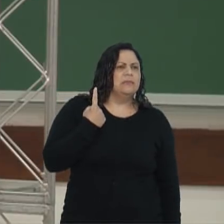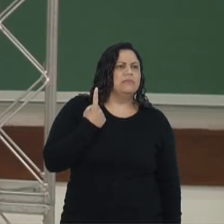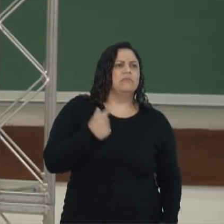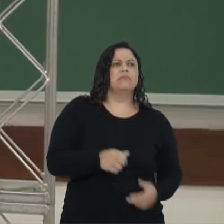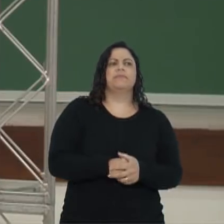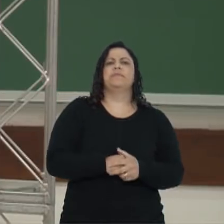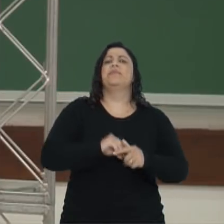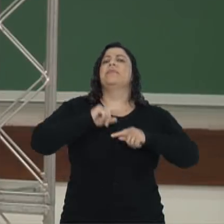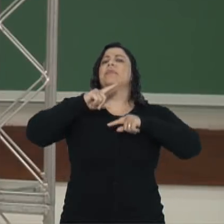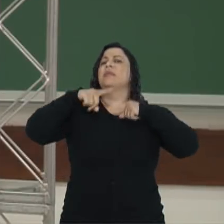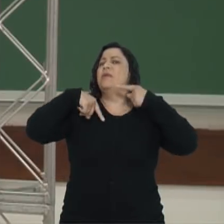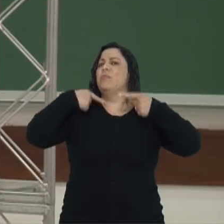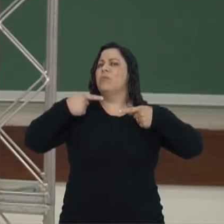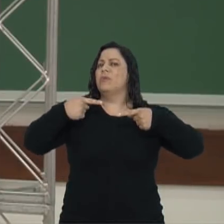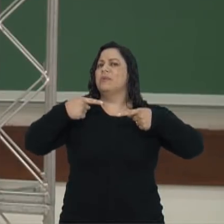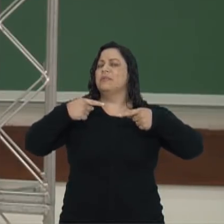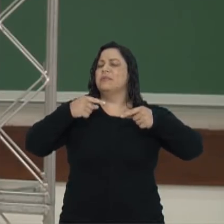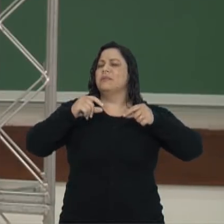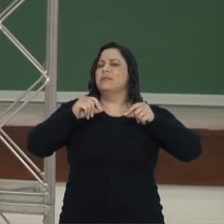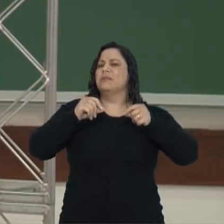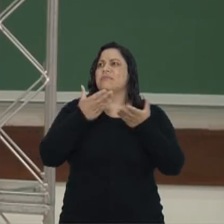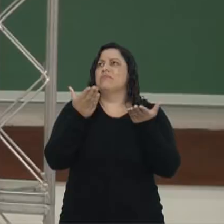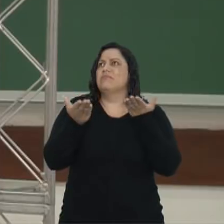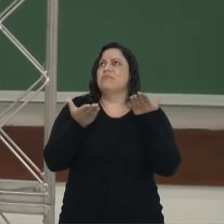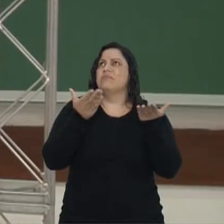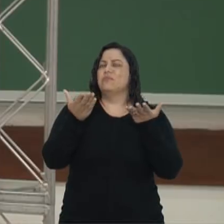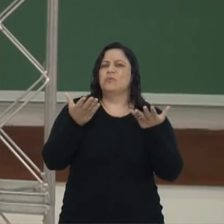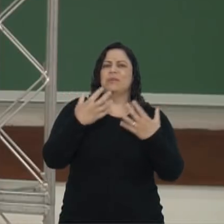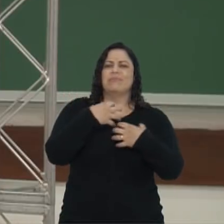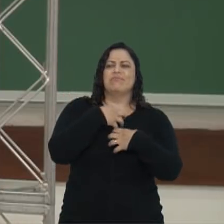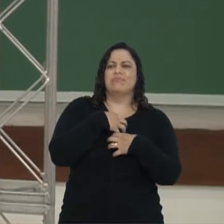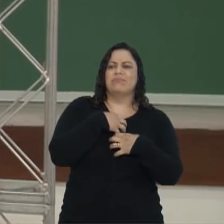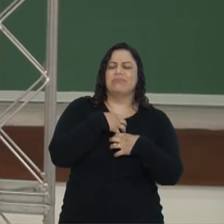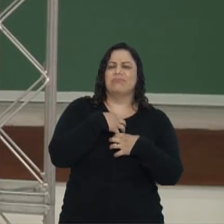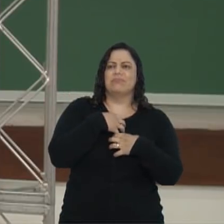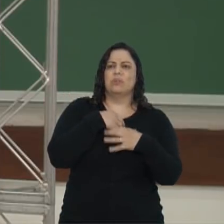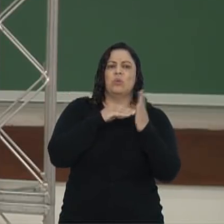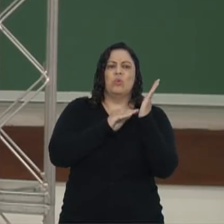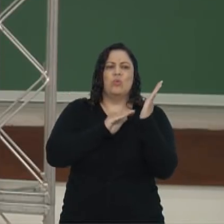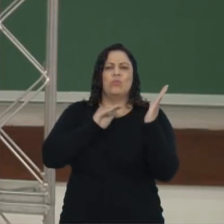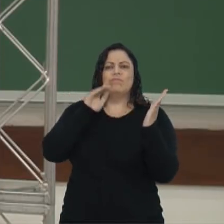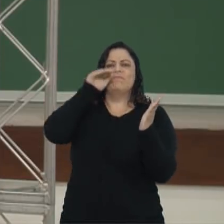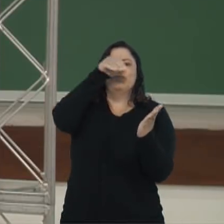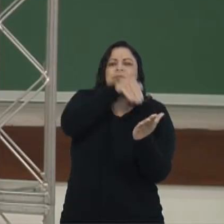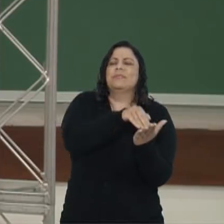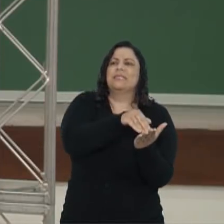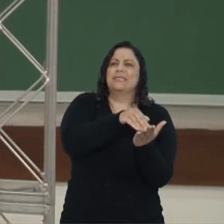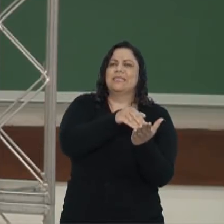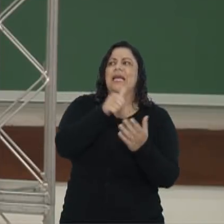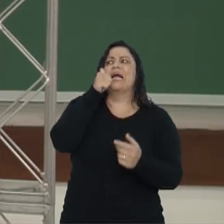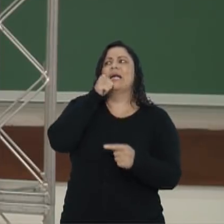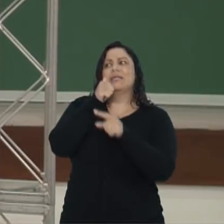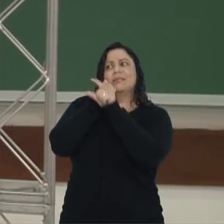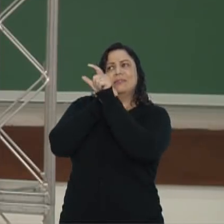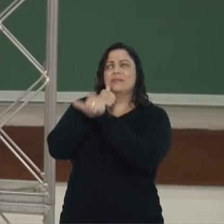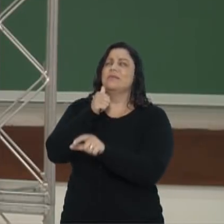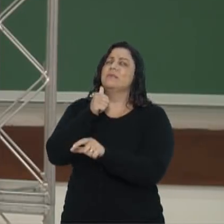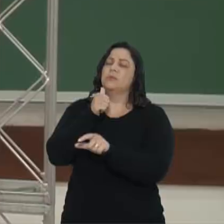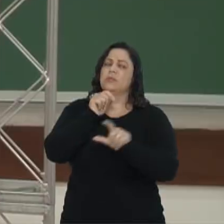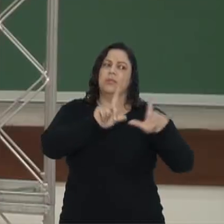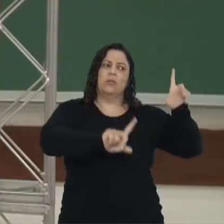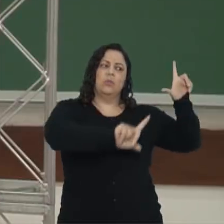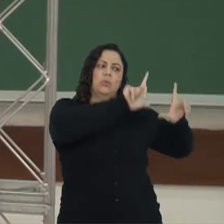Segundo, que eu perderia esse sentido desse excesso dessa mulher com a TV, dessa mãe, que ela